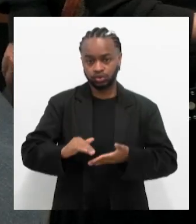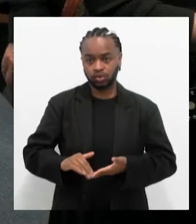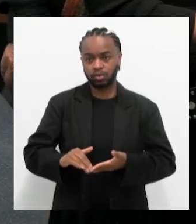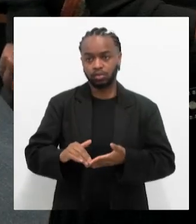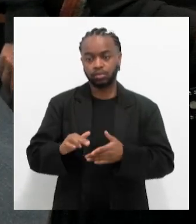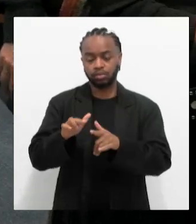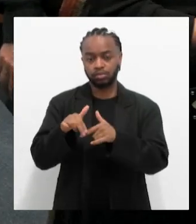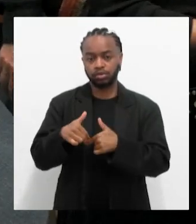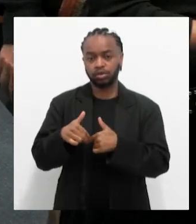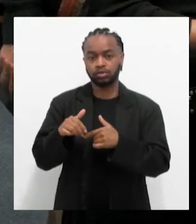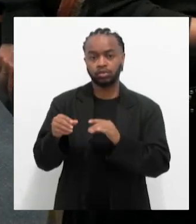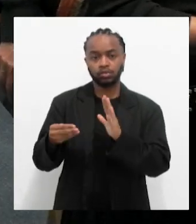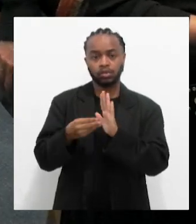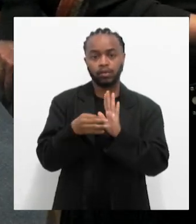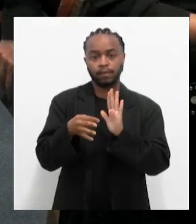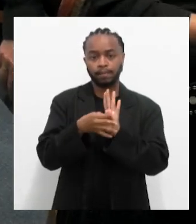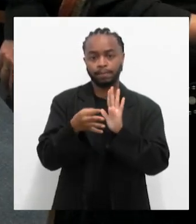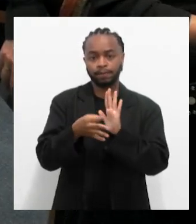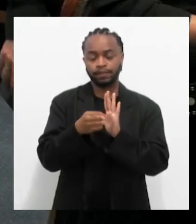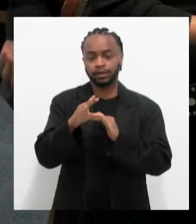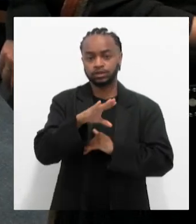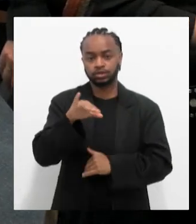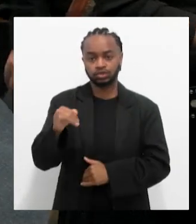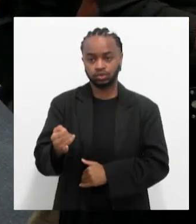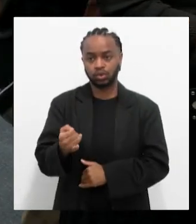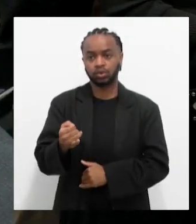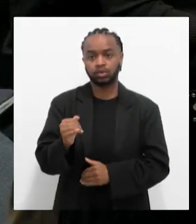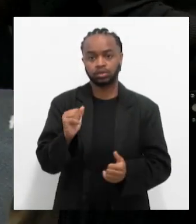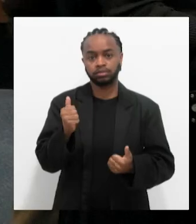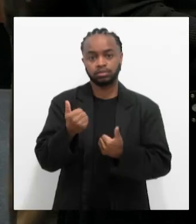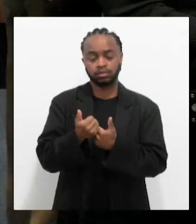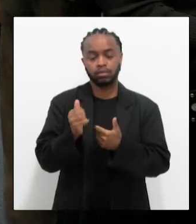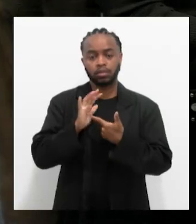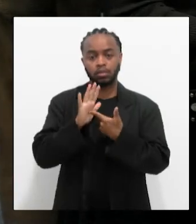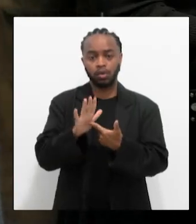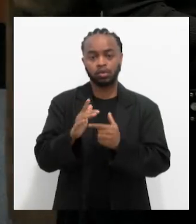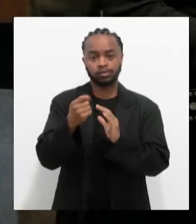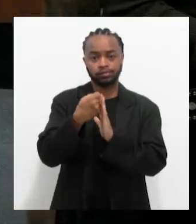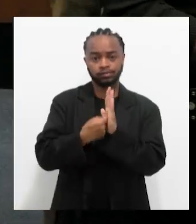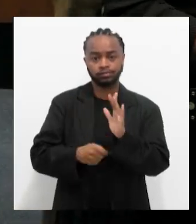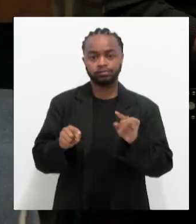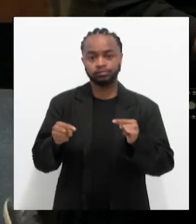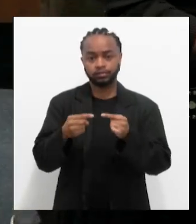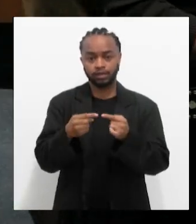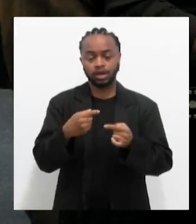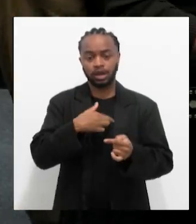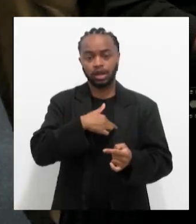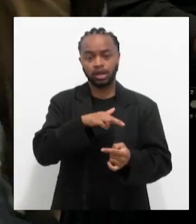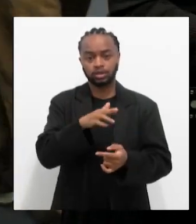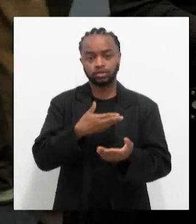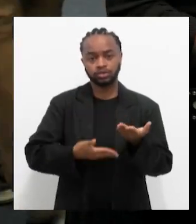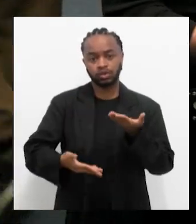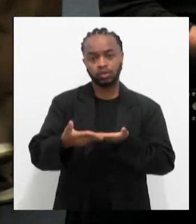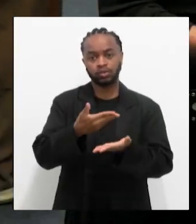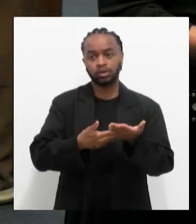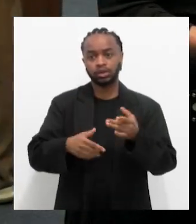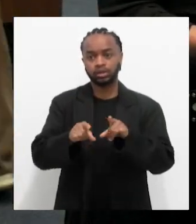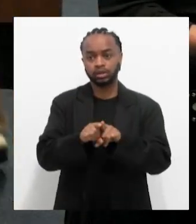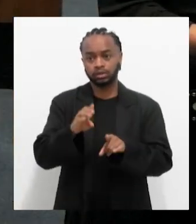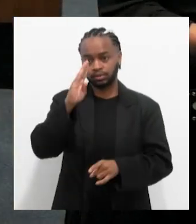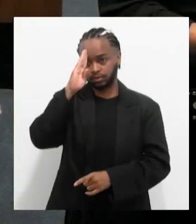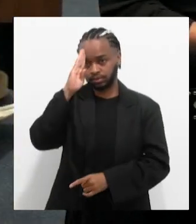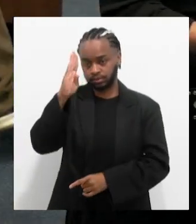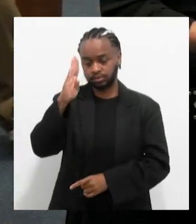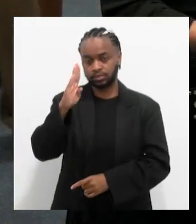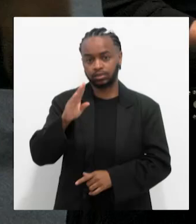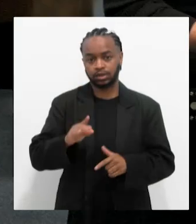parecer aí da CCJ, que vai reforçar esse caráter da capelania ser interreligiosa e, principalmente, no